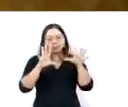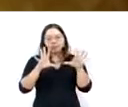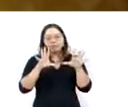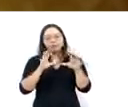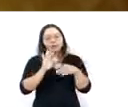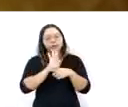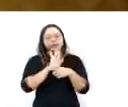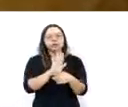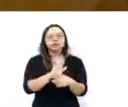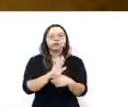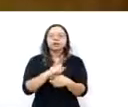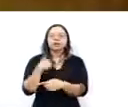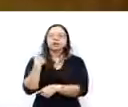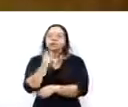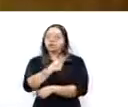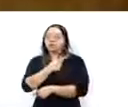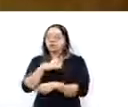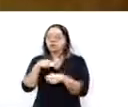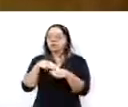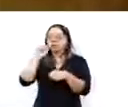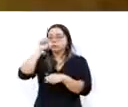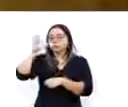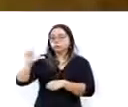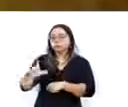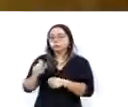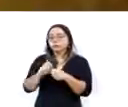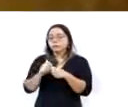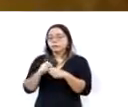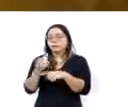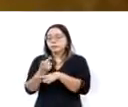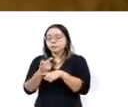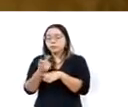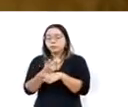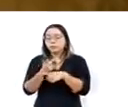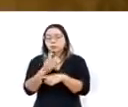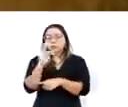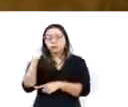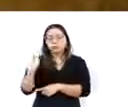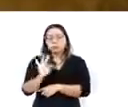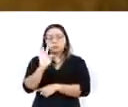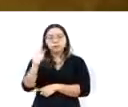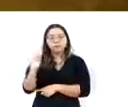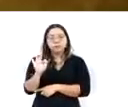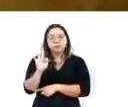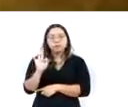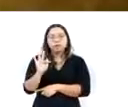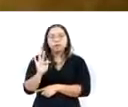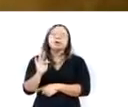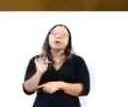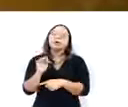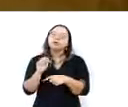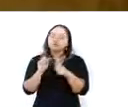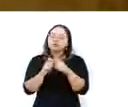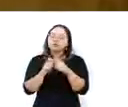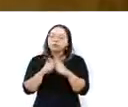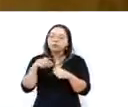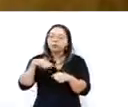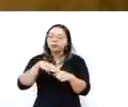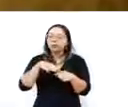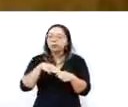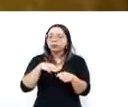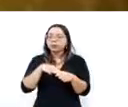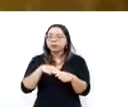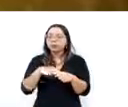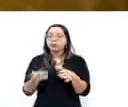nós fizemos o Busca Ativa Federal e tornamos ele um Busca Ativa Municipal e inclusivo. E passamos a